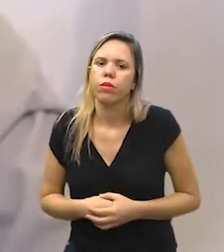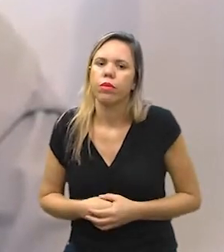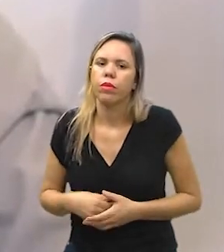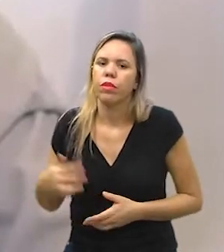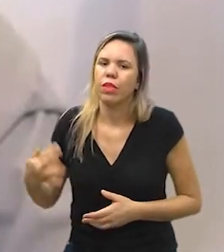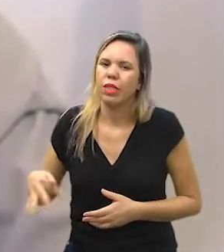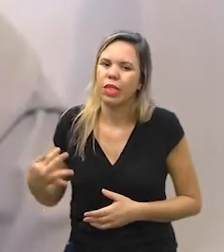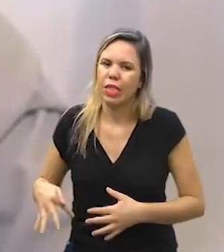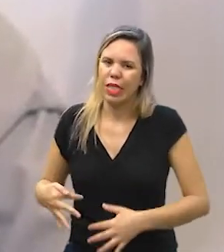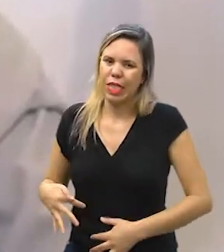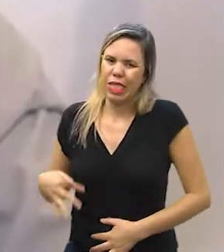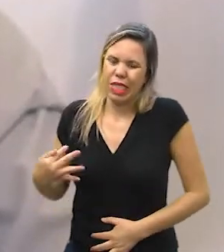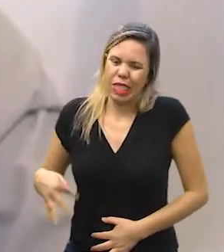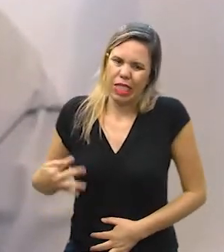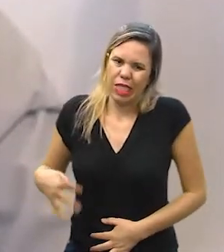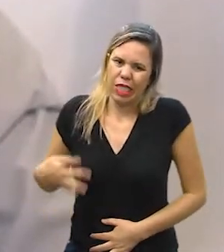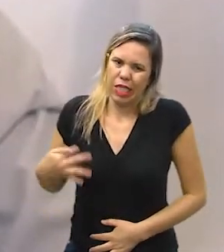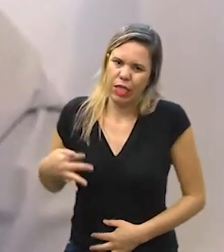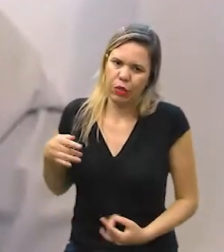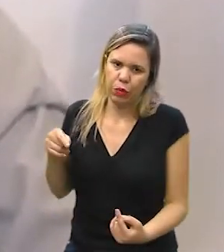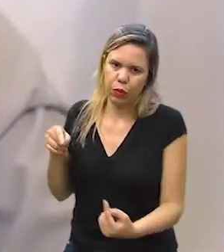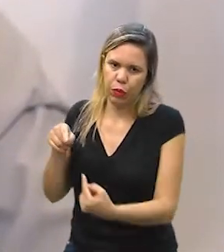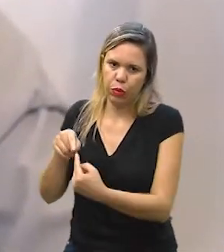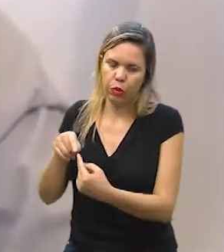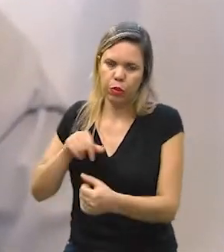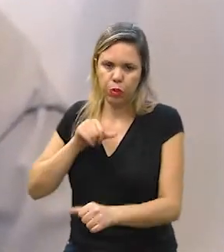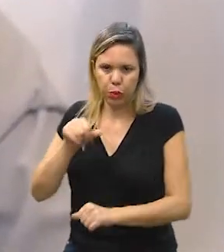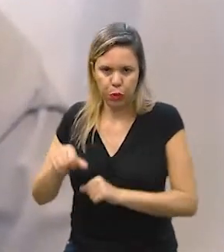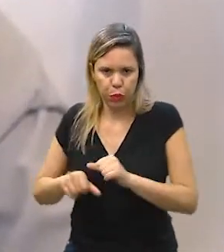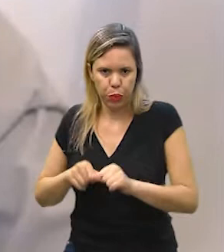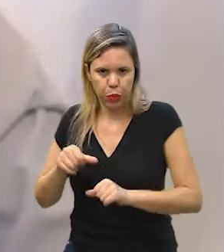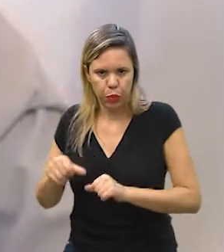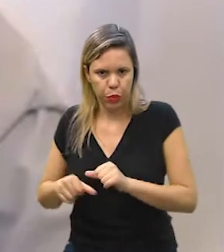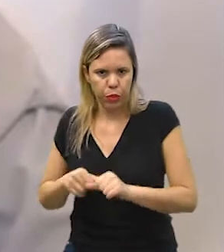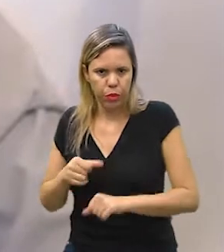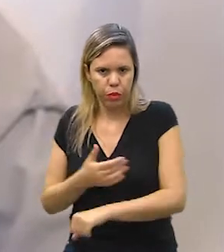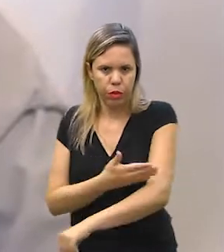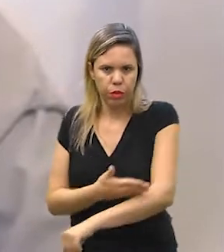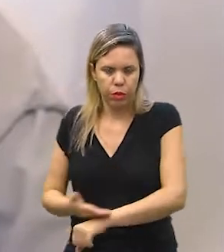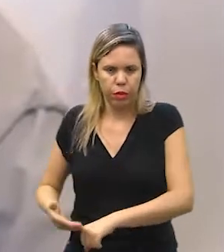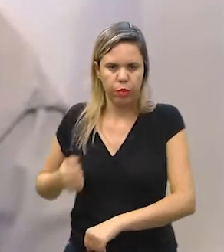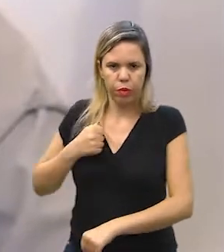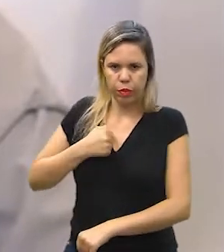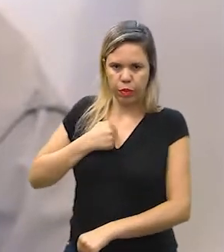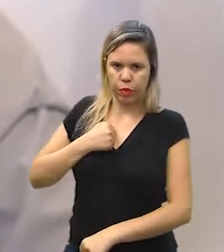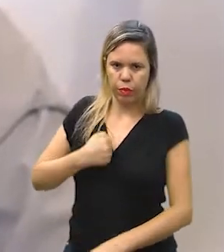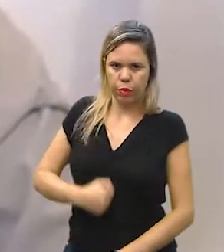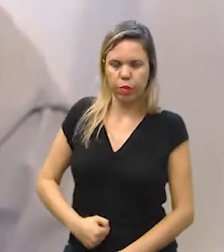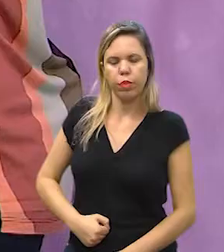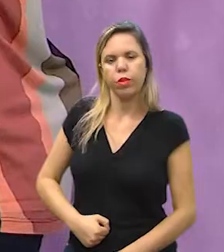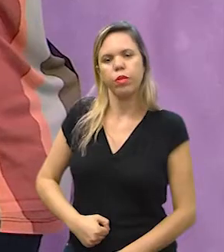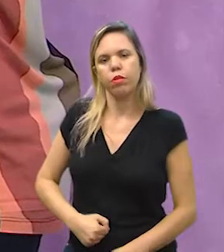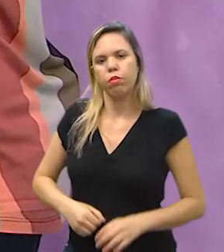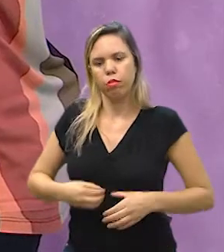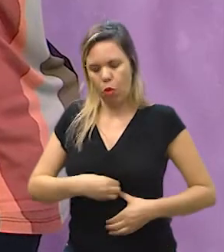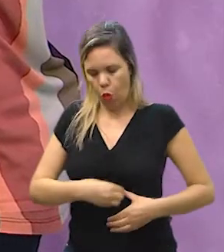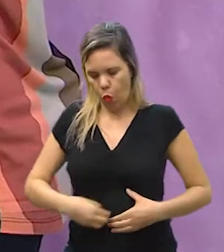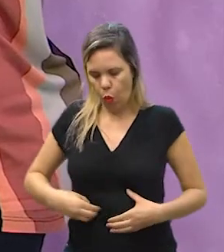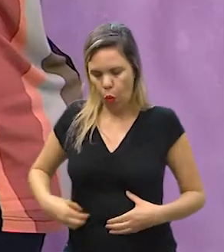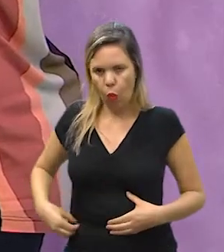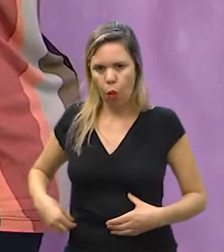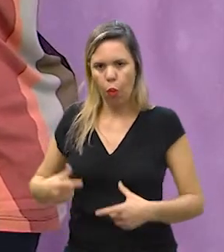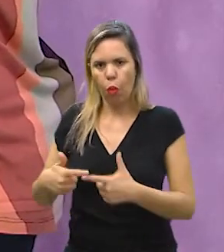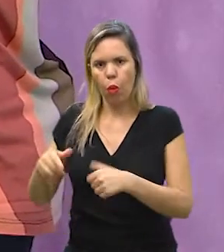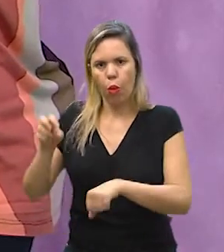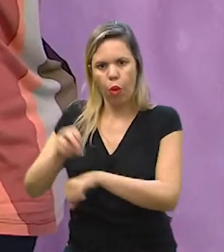dor abdominal associada à mudança do hábito intestinal, ou para constipação, ou seja, o